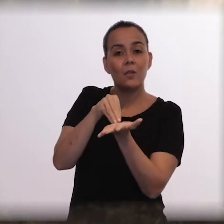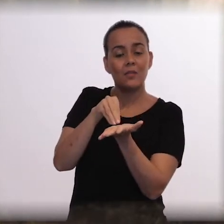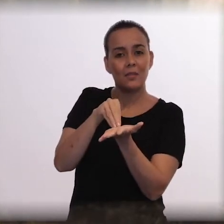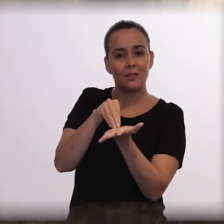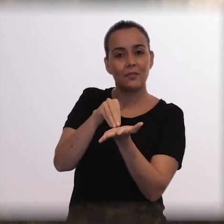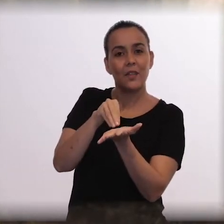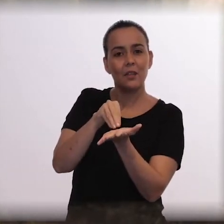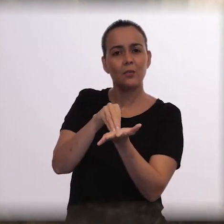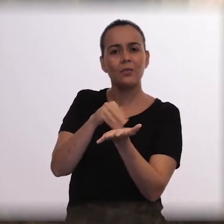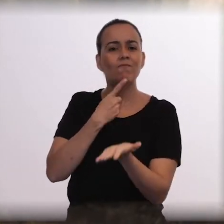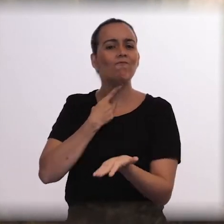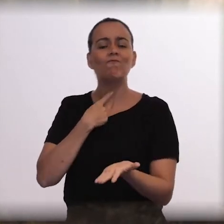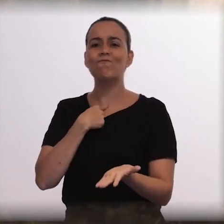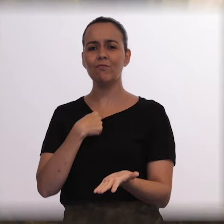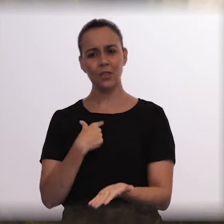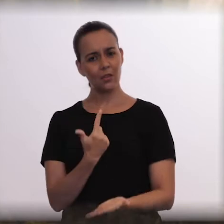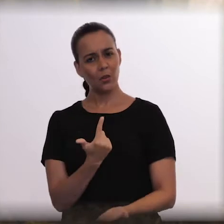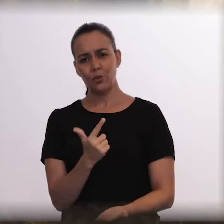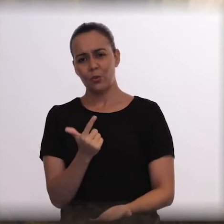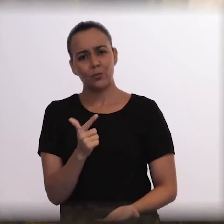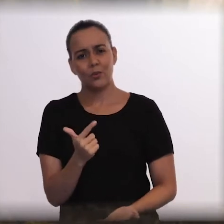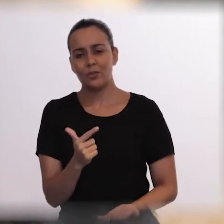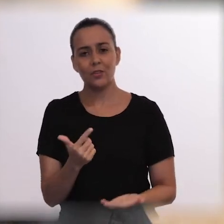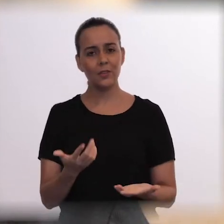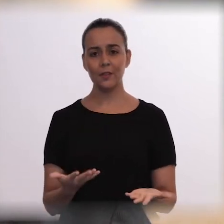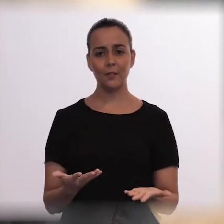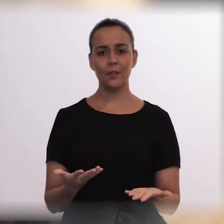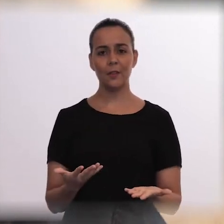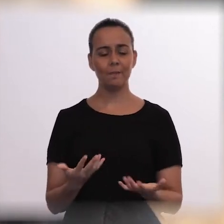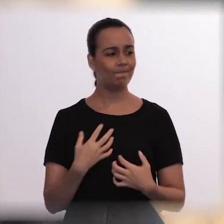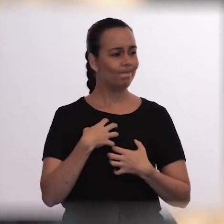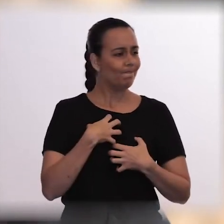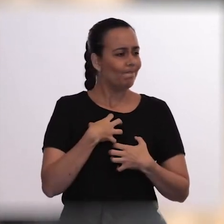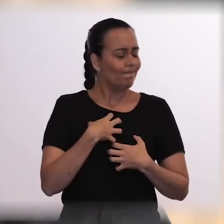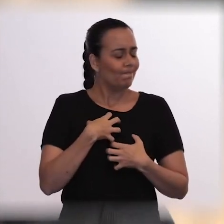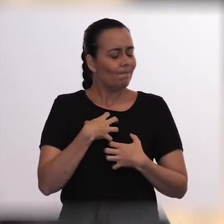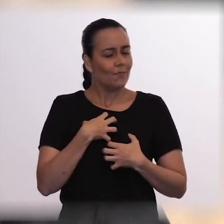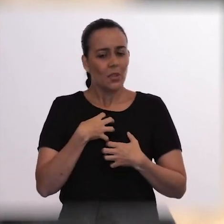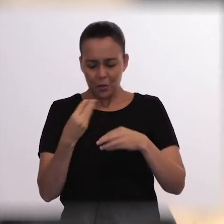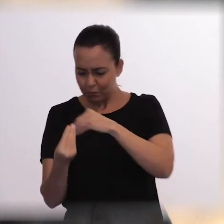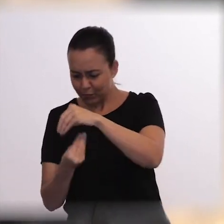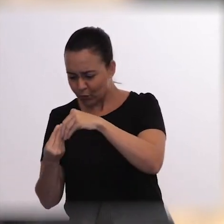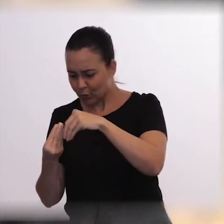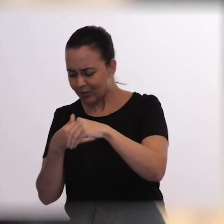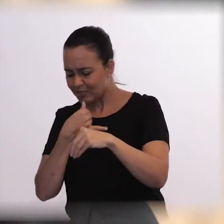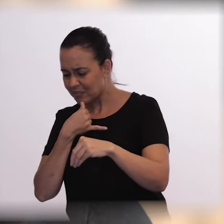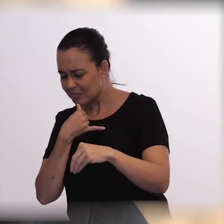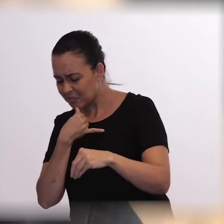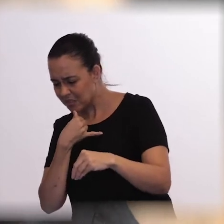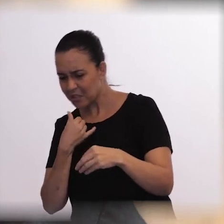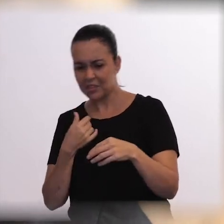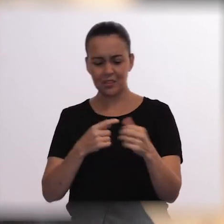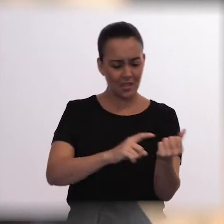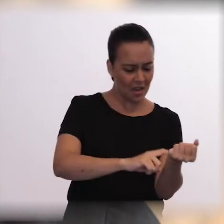de vontade mesmo, assim, tão que acaba misturando com a tristeza e talvez até